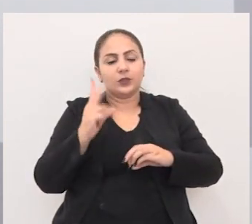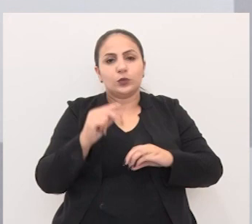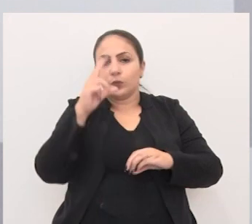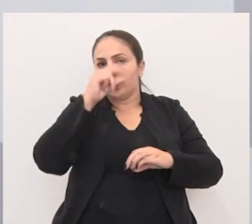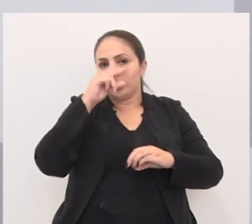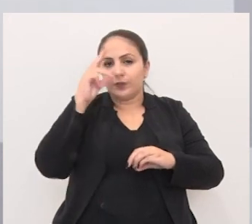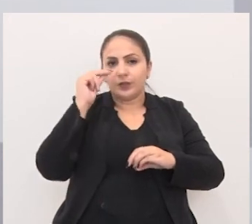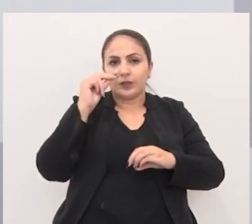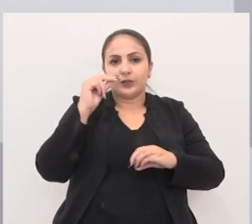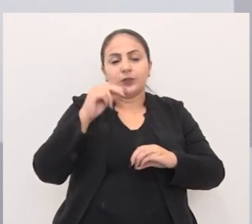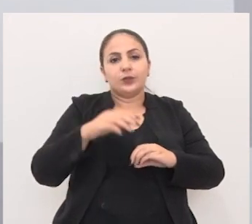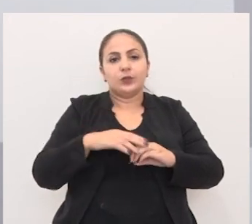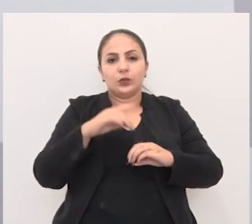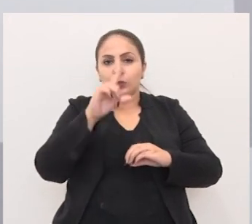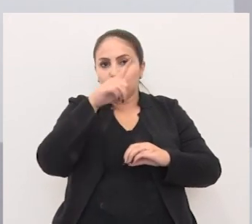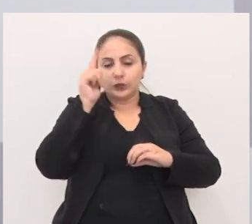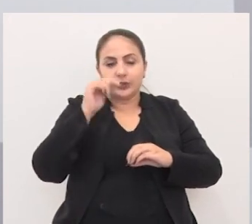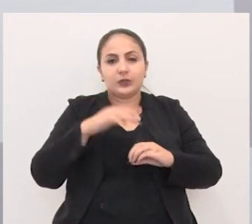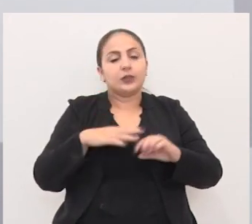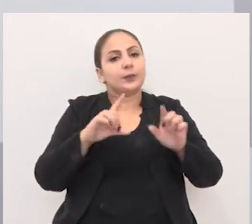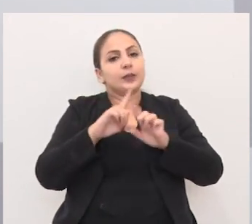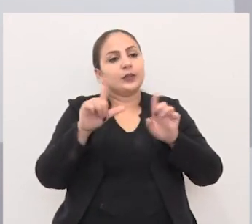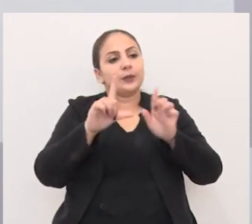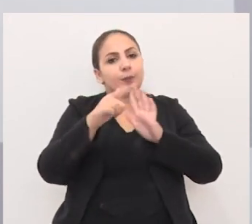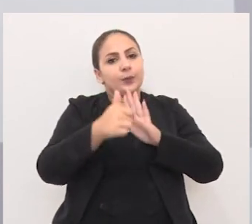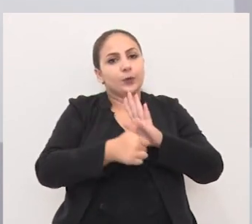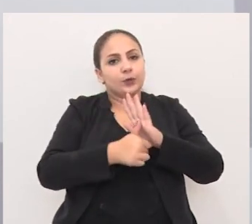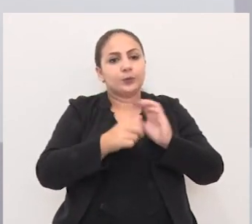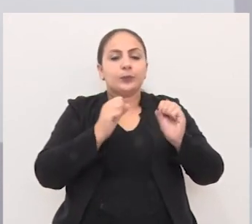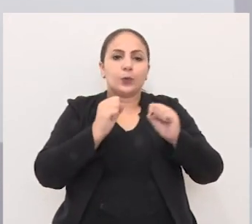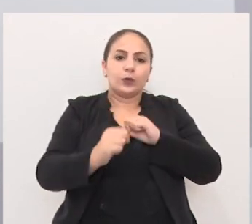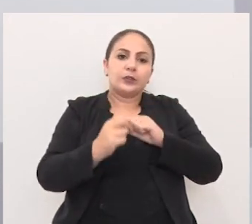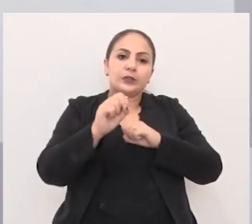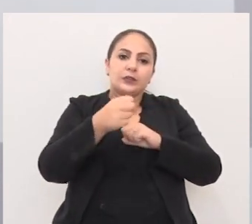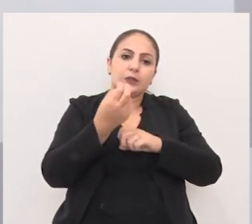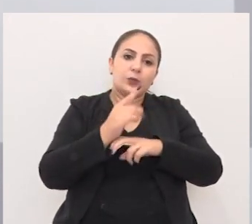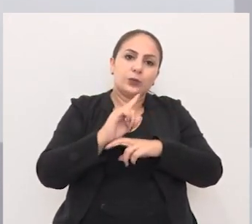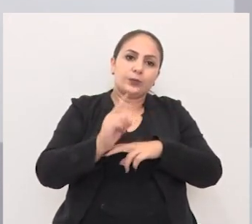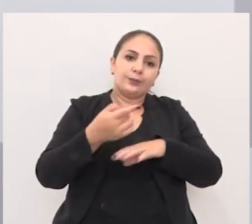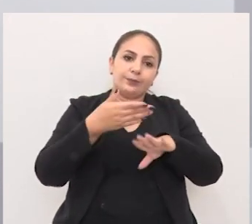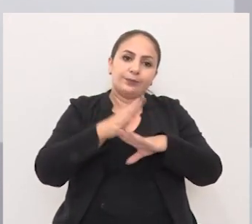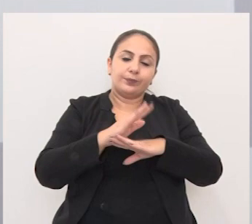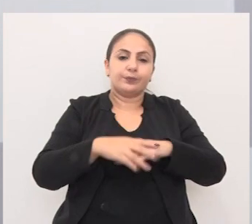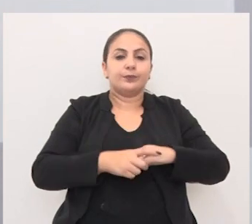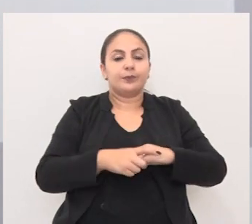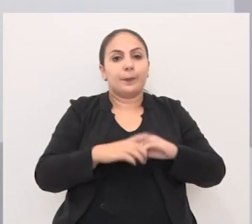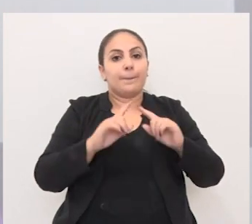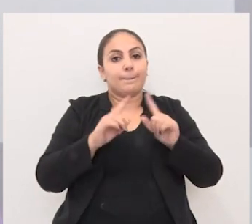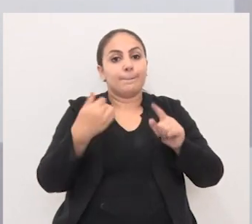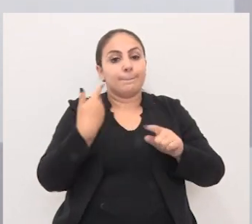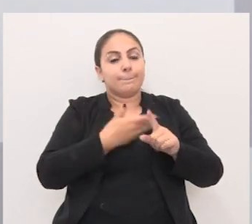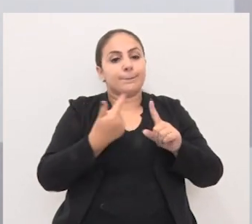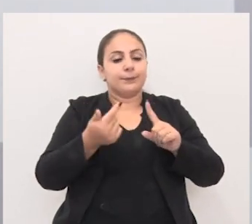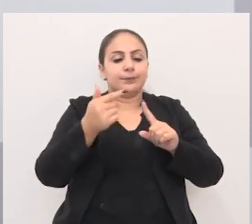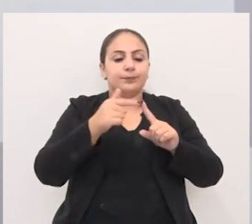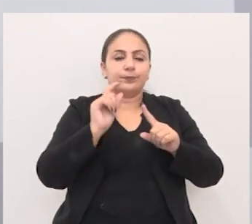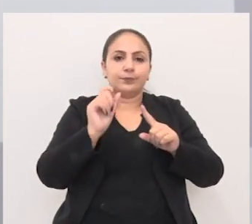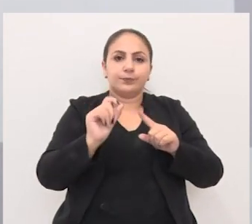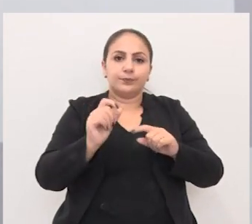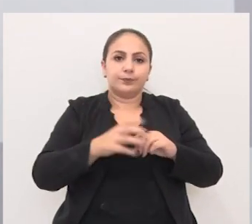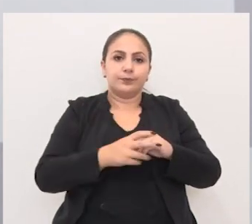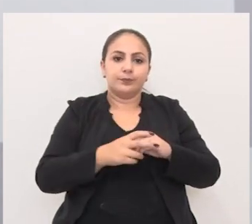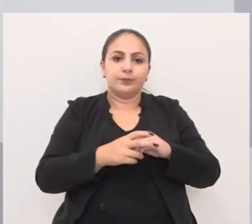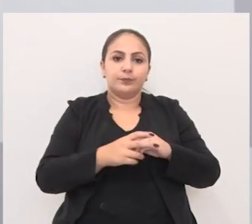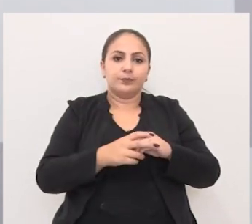para o prefeito municipal Luciano Azevedo, que posteriormente poderão ou não ser aprovadas. Mas a nossa ideia é que, pelo